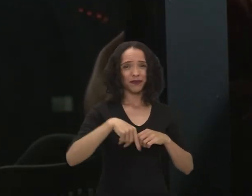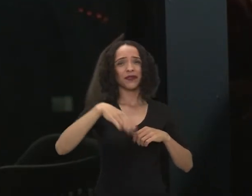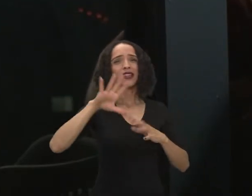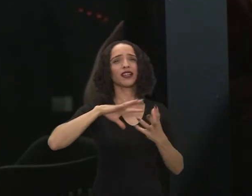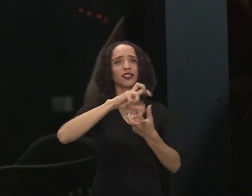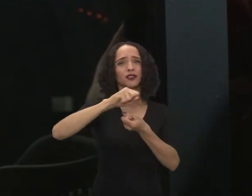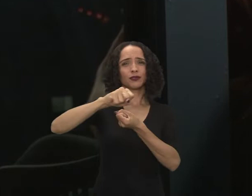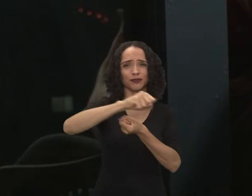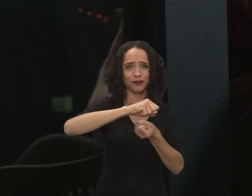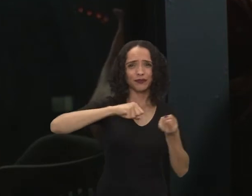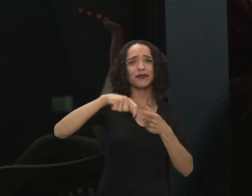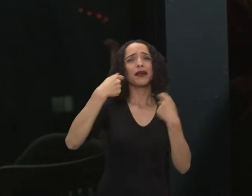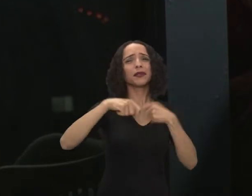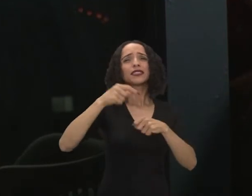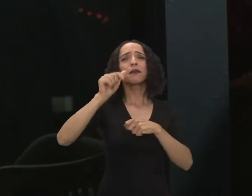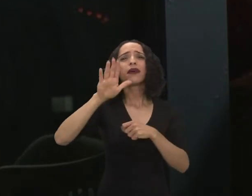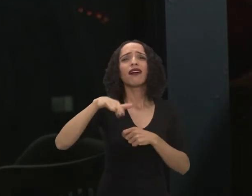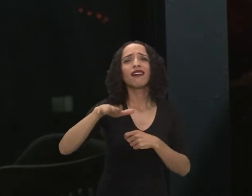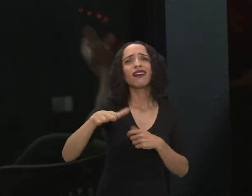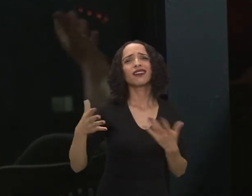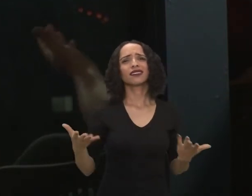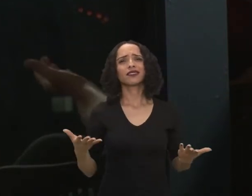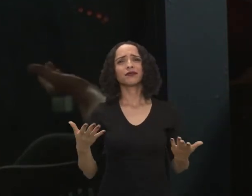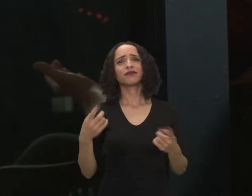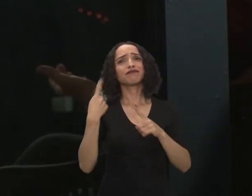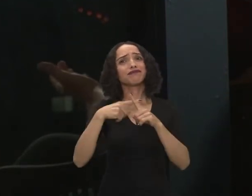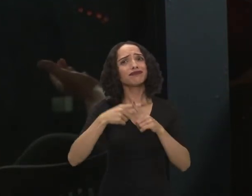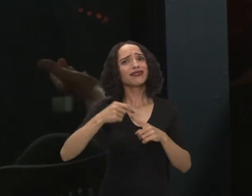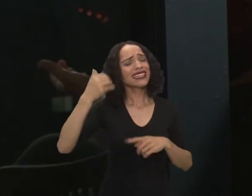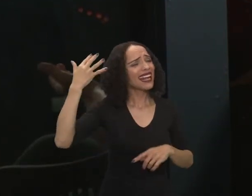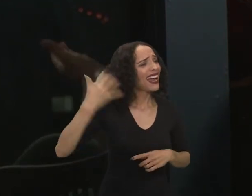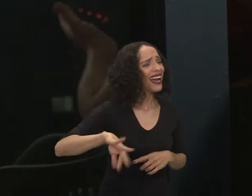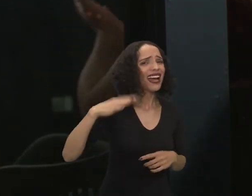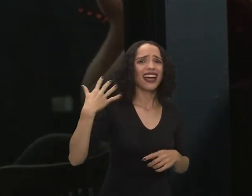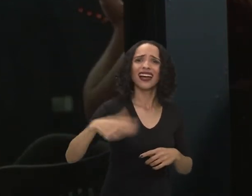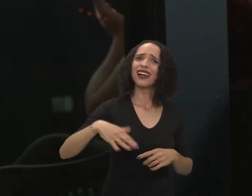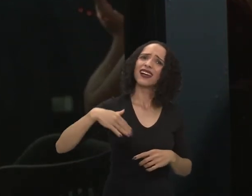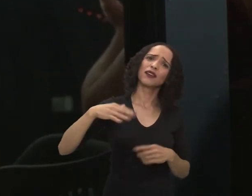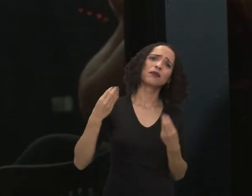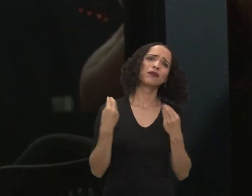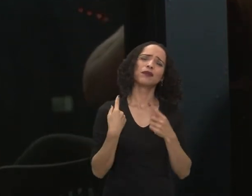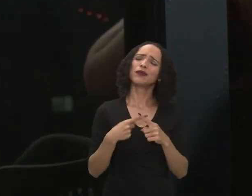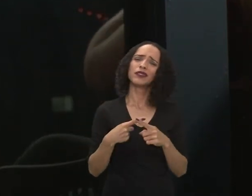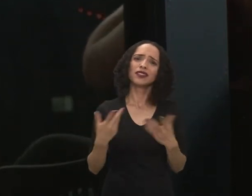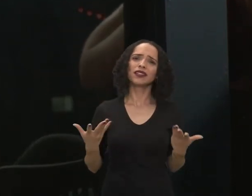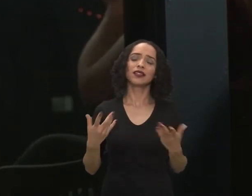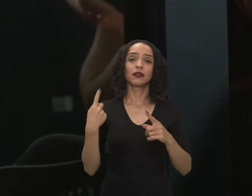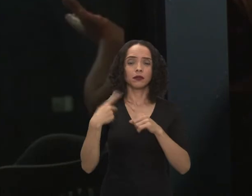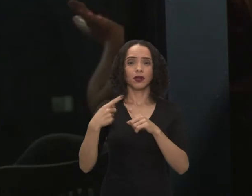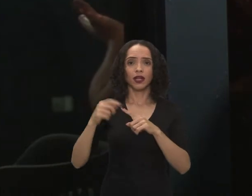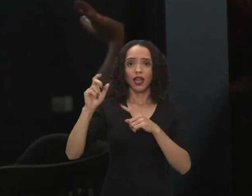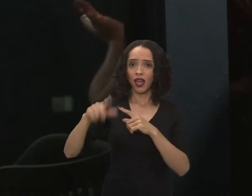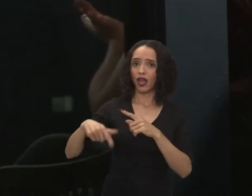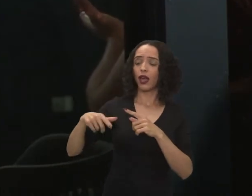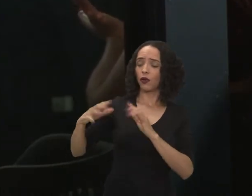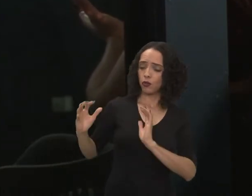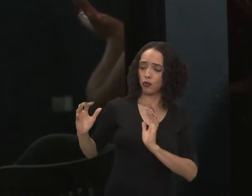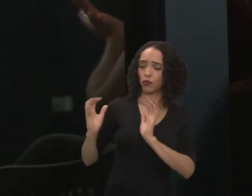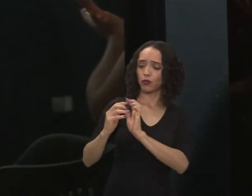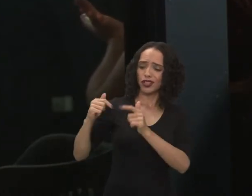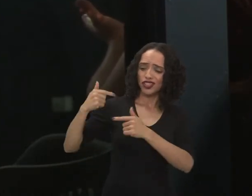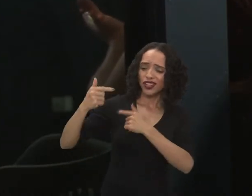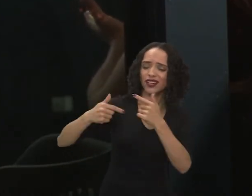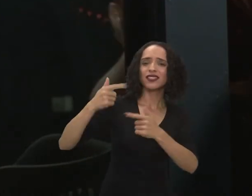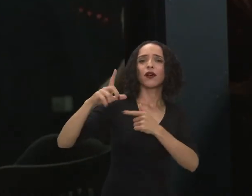que é mais sustentável, ele tem que custar menos. Por que que não custa menos? Por que que quem tem, por exemplo, uma geração